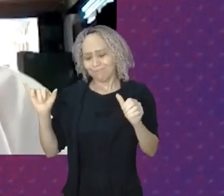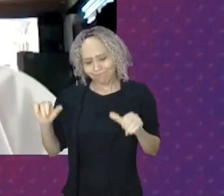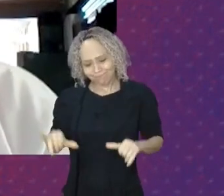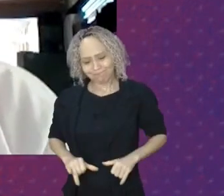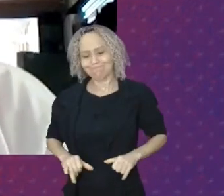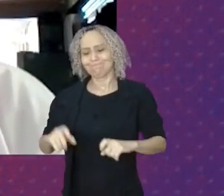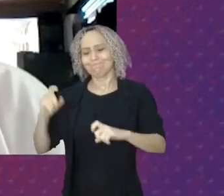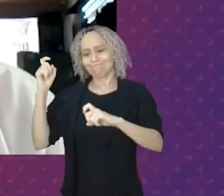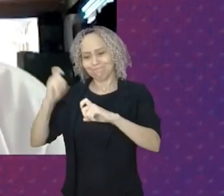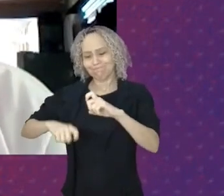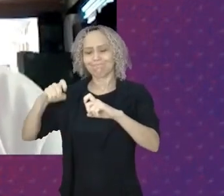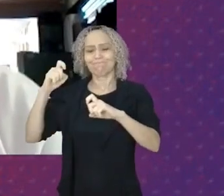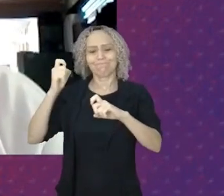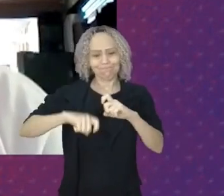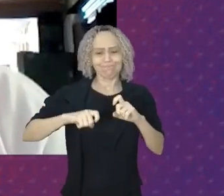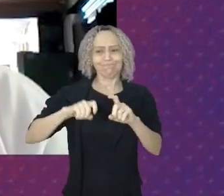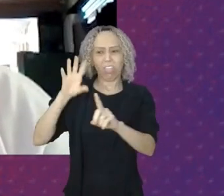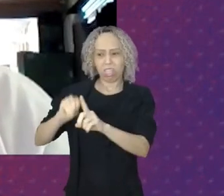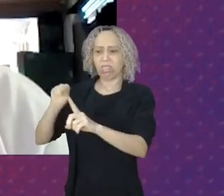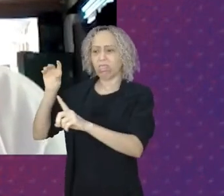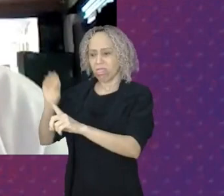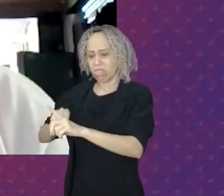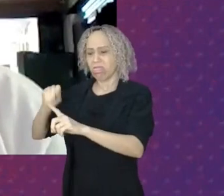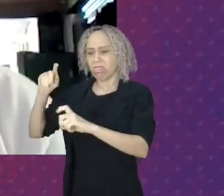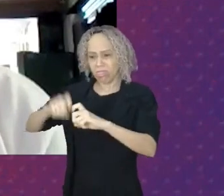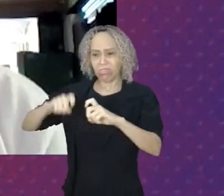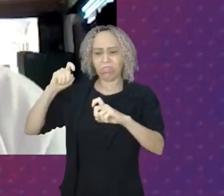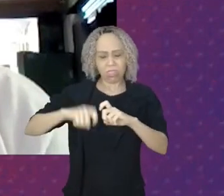38% tiveram